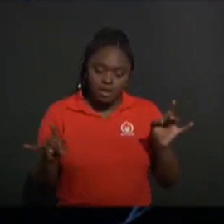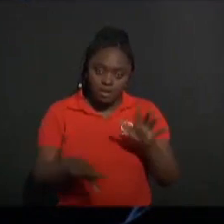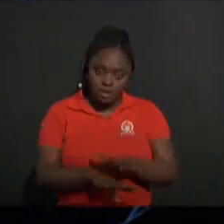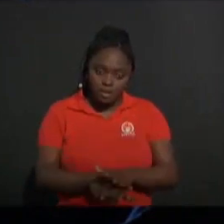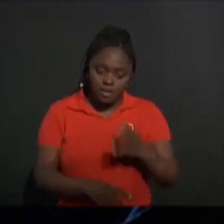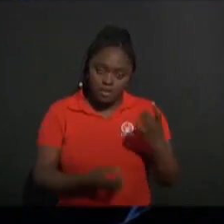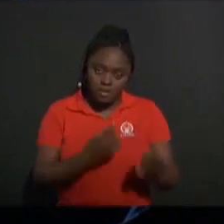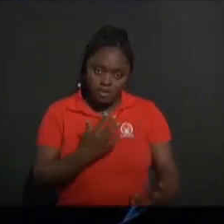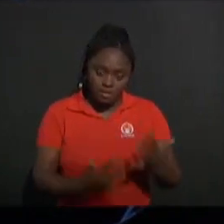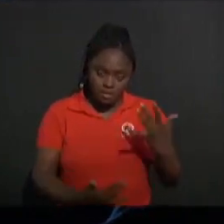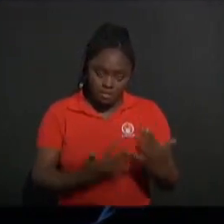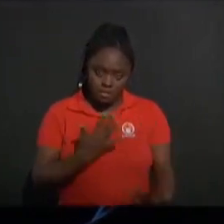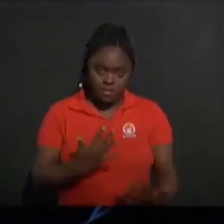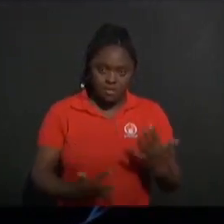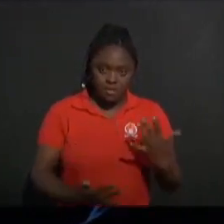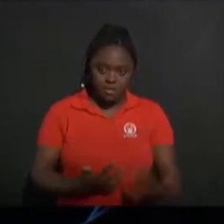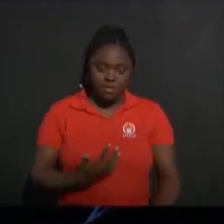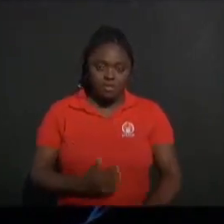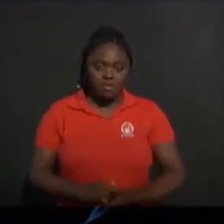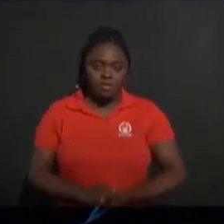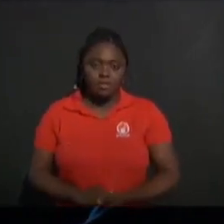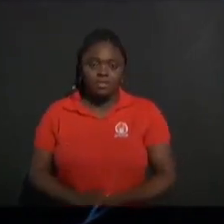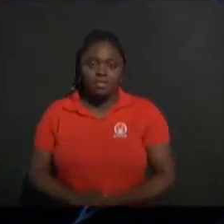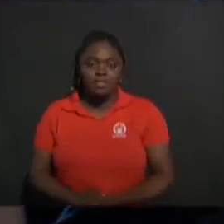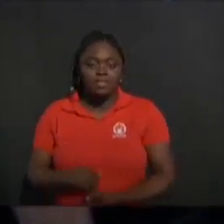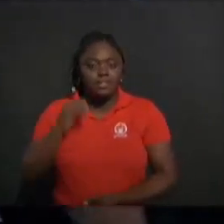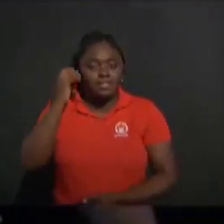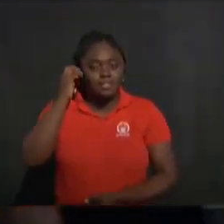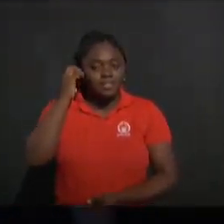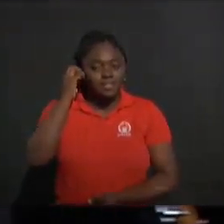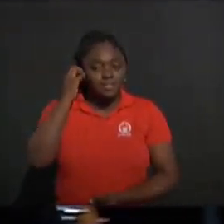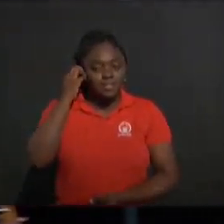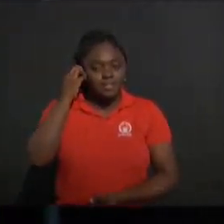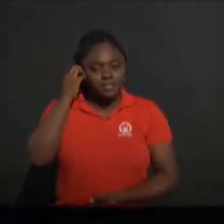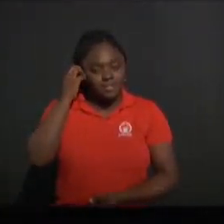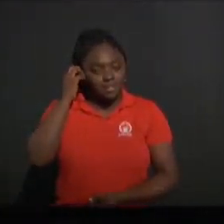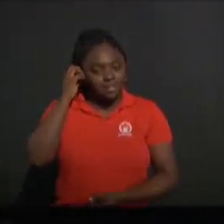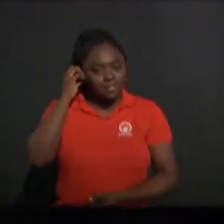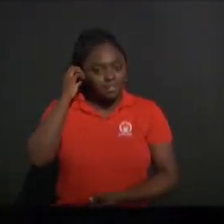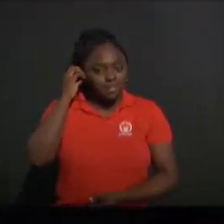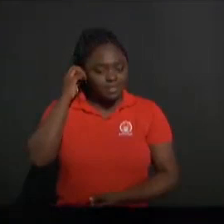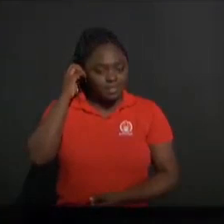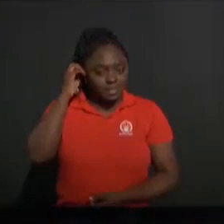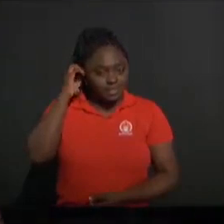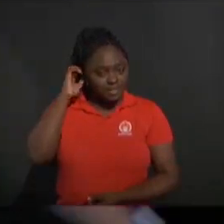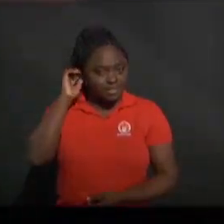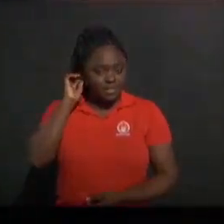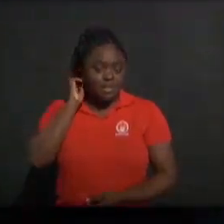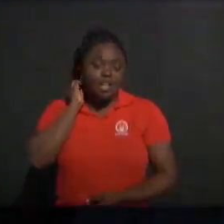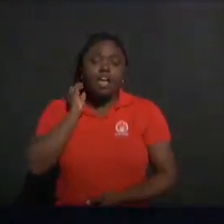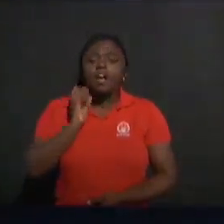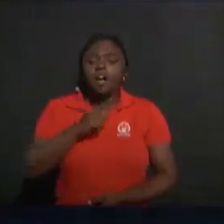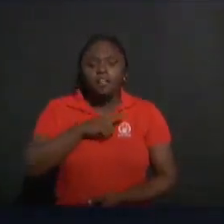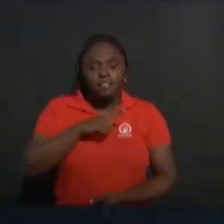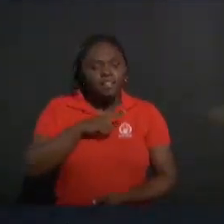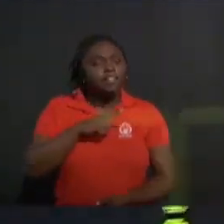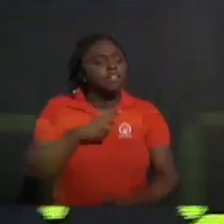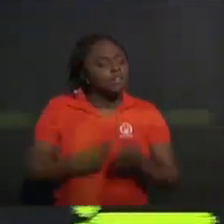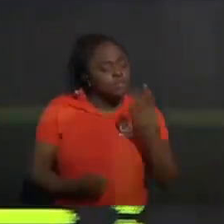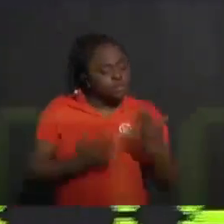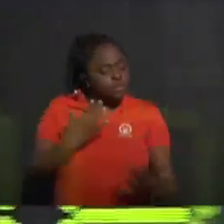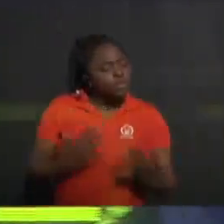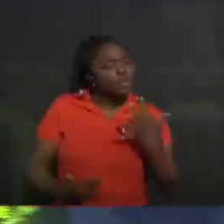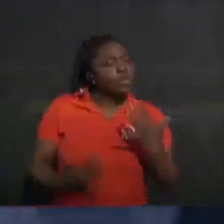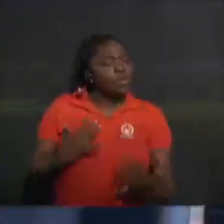Vai ser comido de bicho. Vai ser comido de bicho. Vai ser, vai ter fogo. E vai